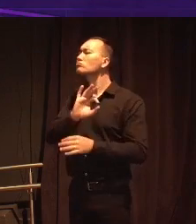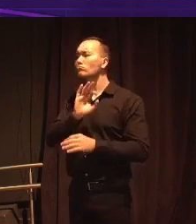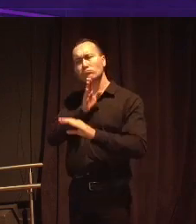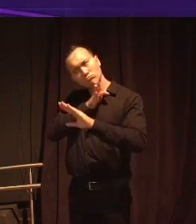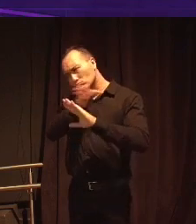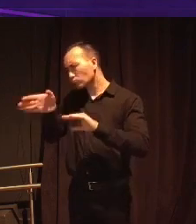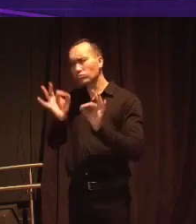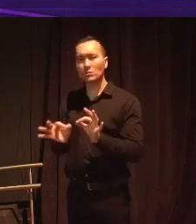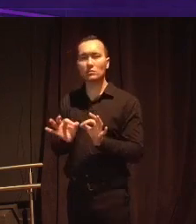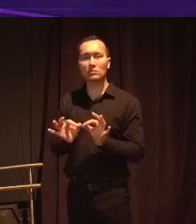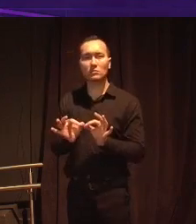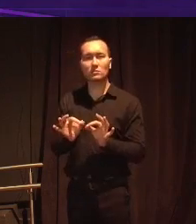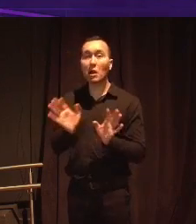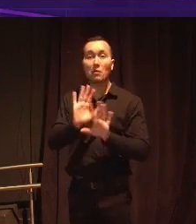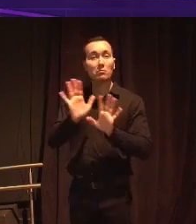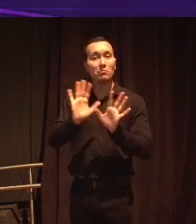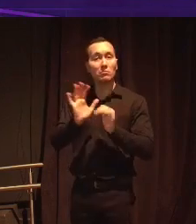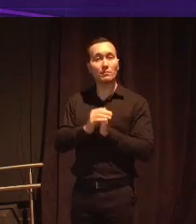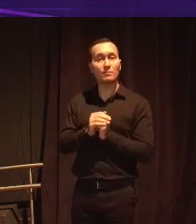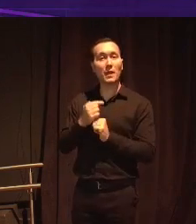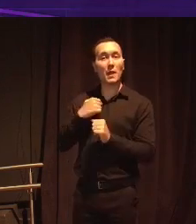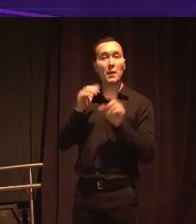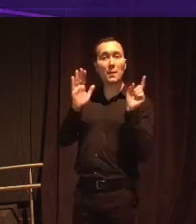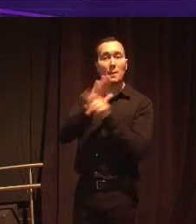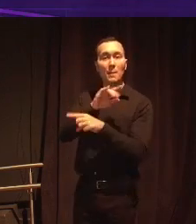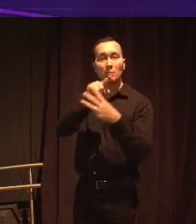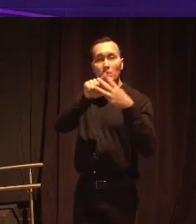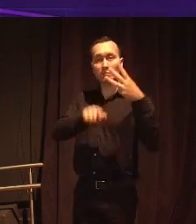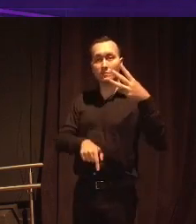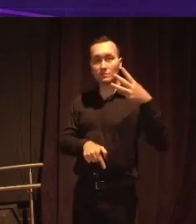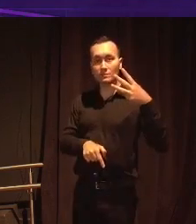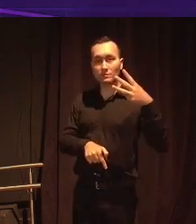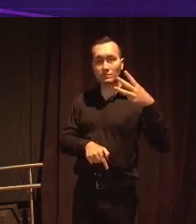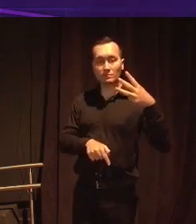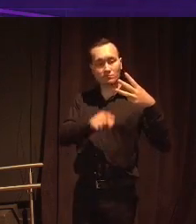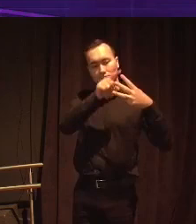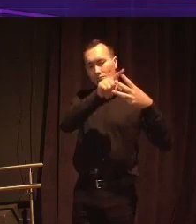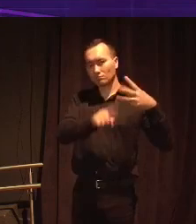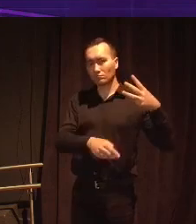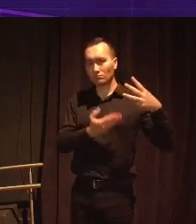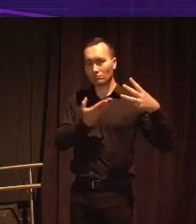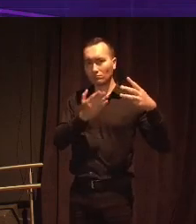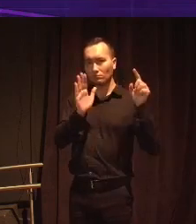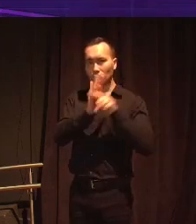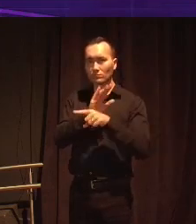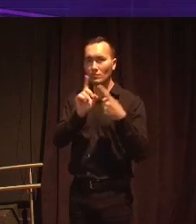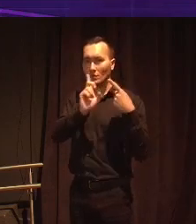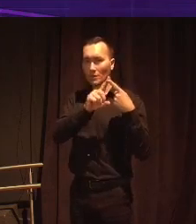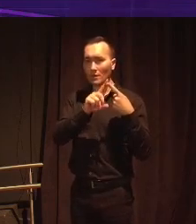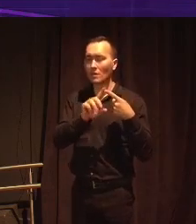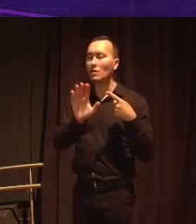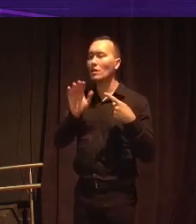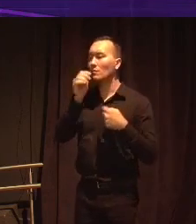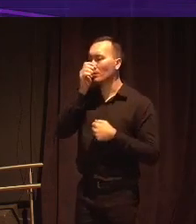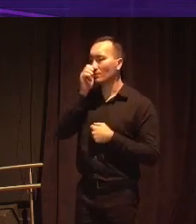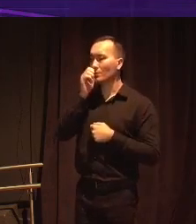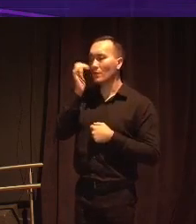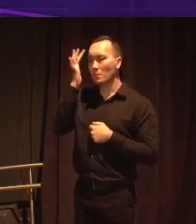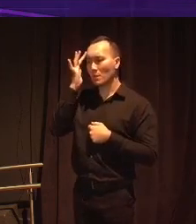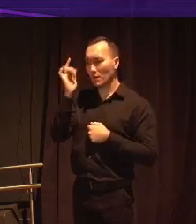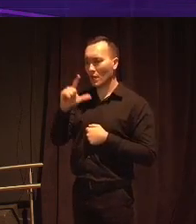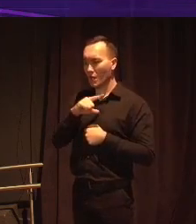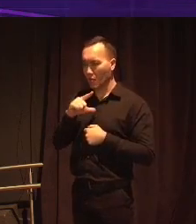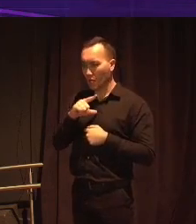fazia 3 perguntas e elas próprias mudavam de ideia, né? Então, eu perguntava, não, amanhã não vai ter nada